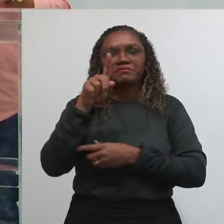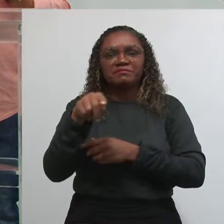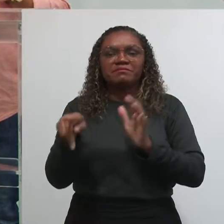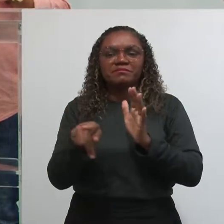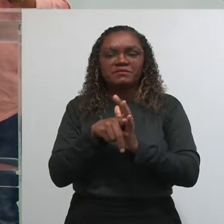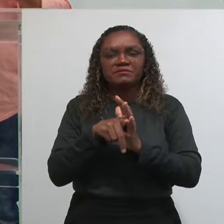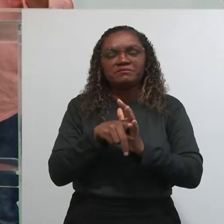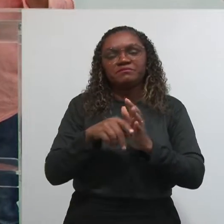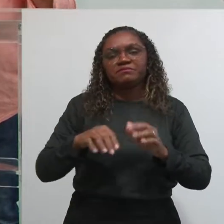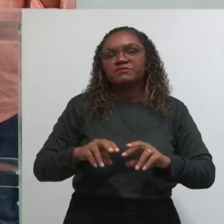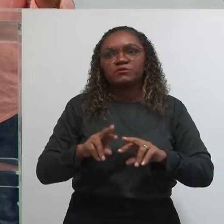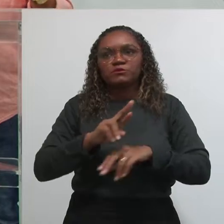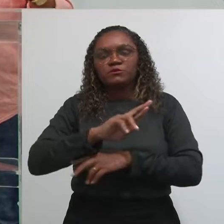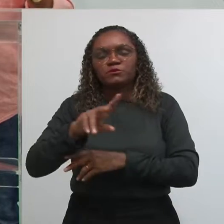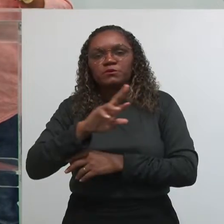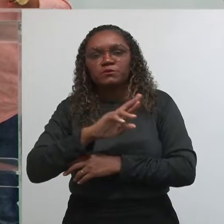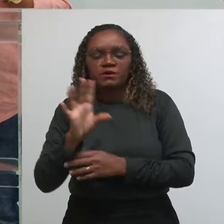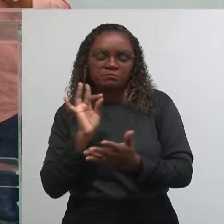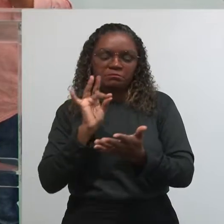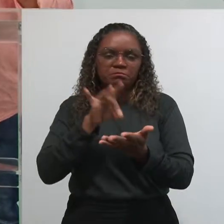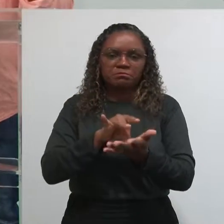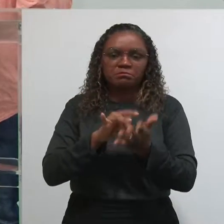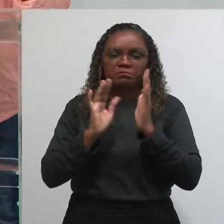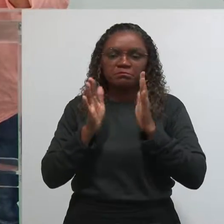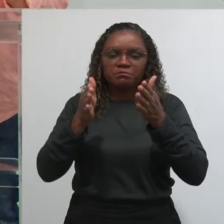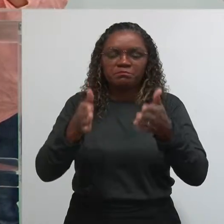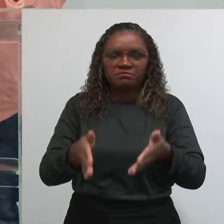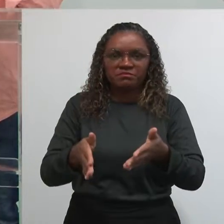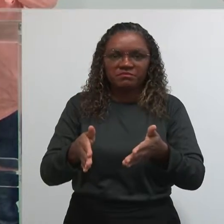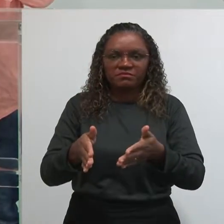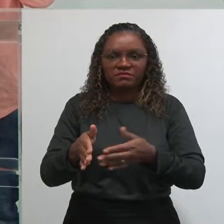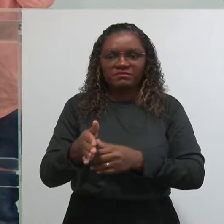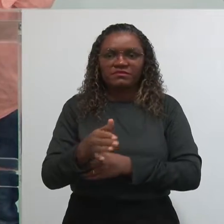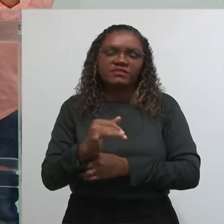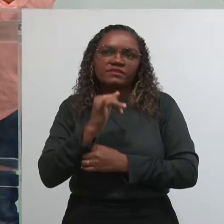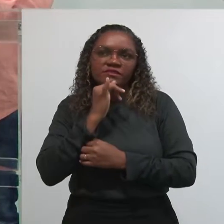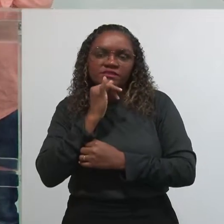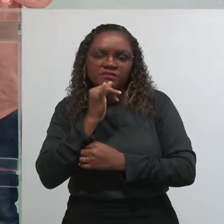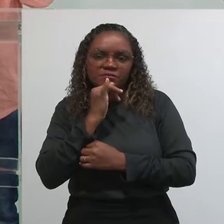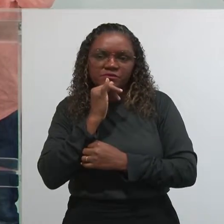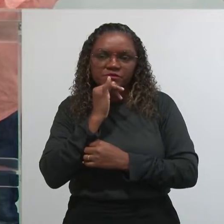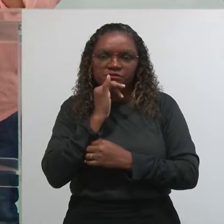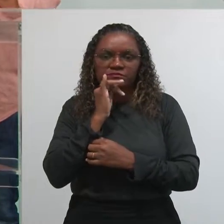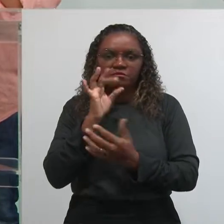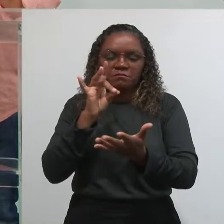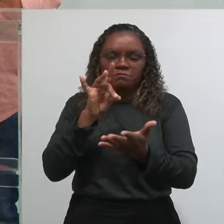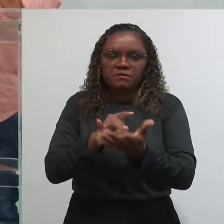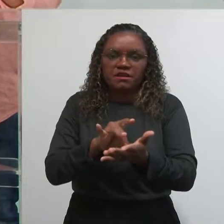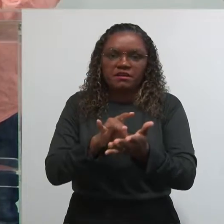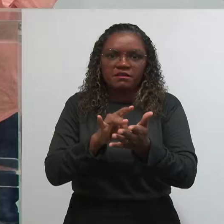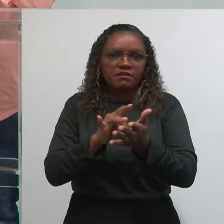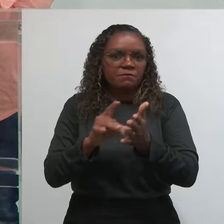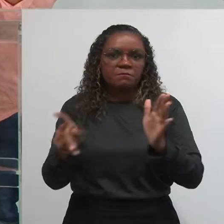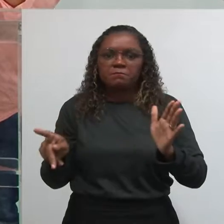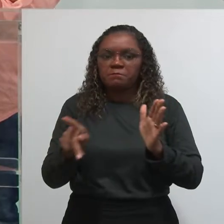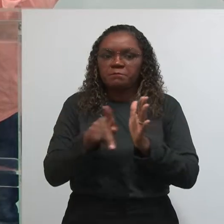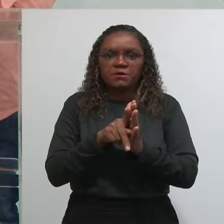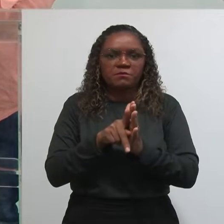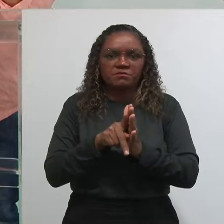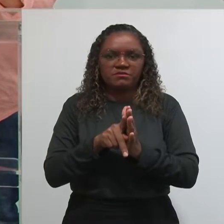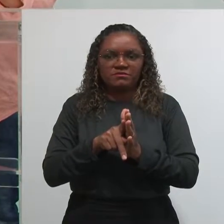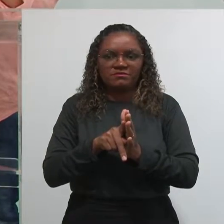é aplicável no sentido lato, né? De isso, uma janela fechada, um